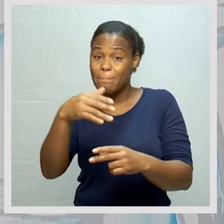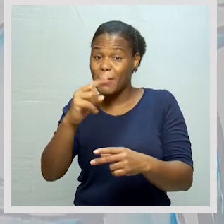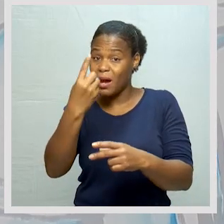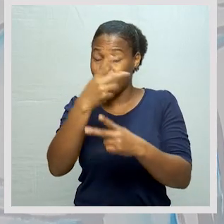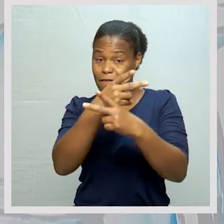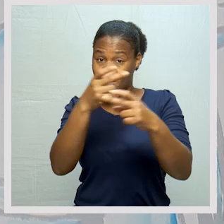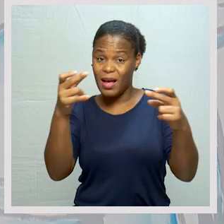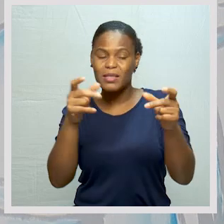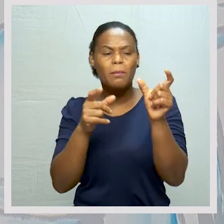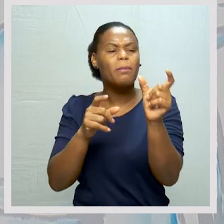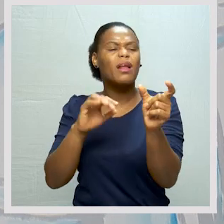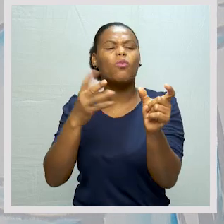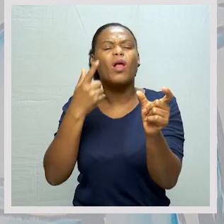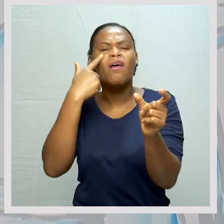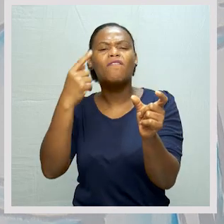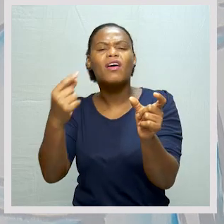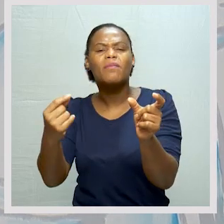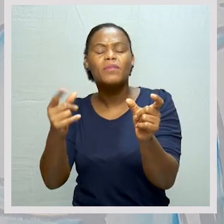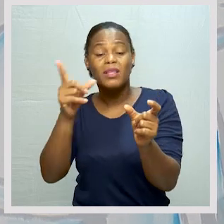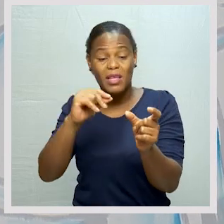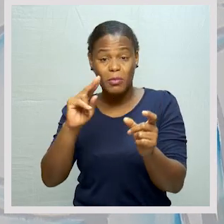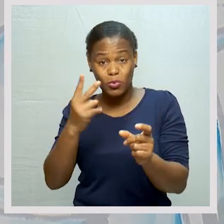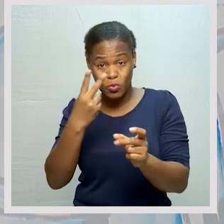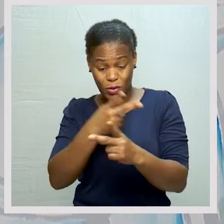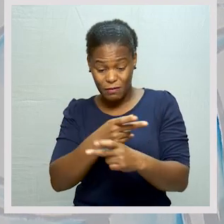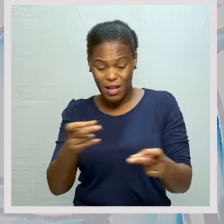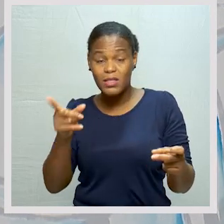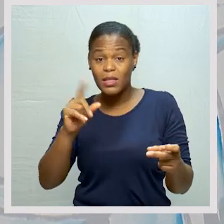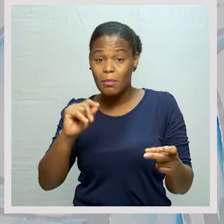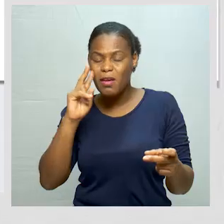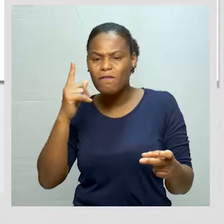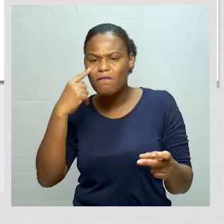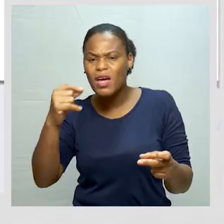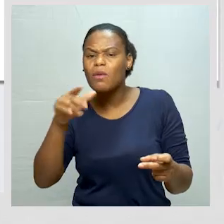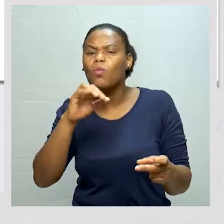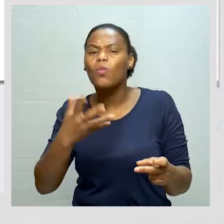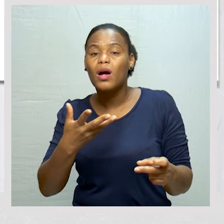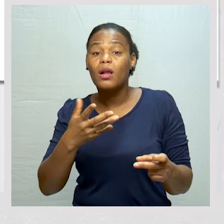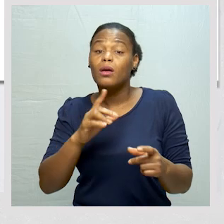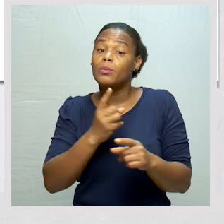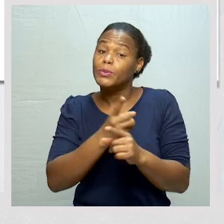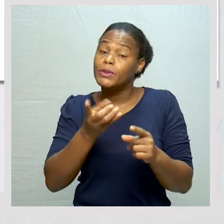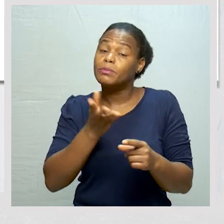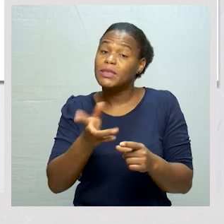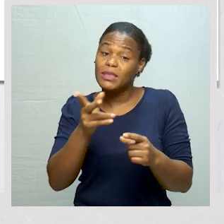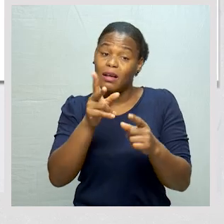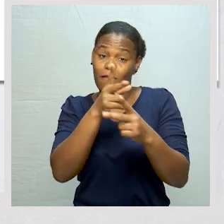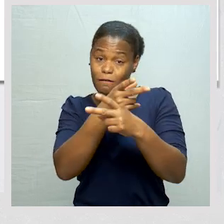é a palavra ali que mostra-nos que é um verbo? Na segunda frase também. Vamos tentar ver. Para isso, vocês têm que ler as